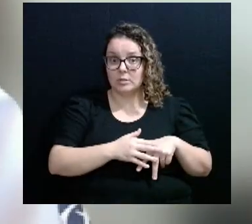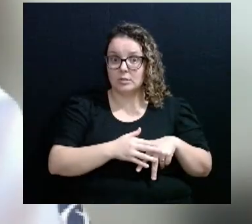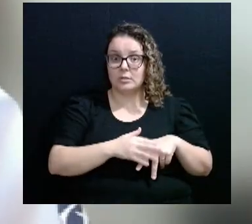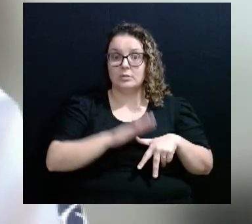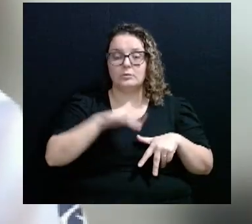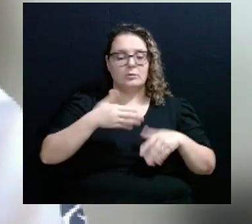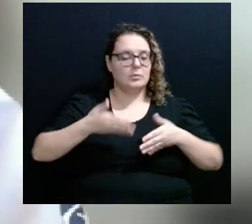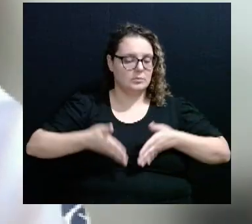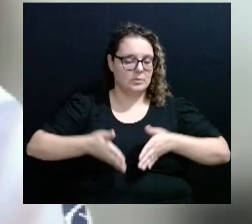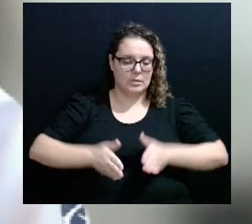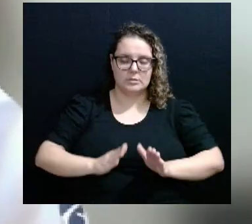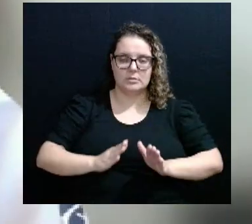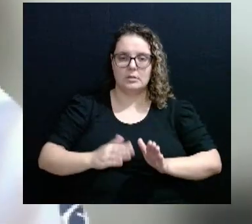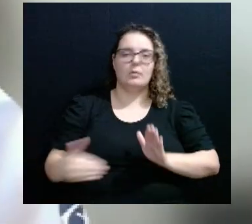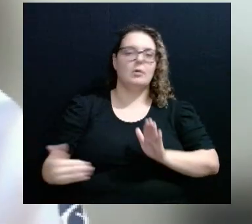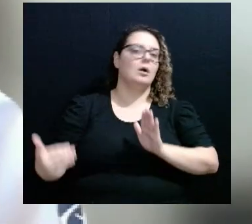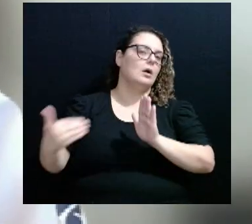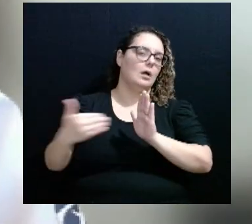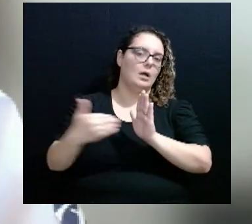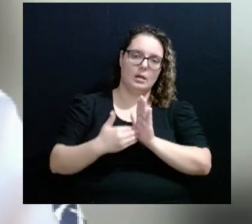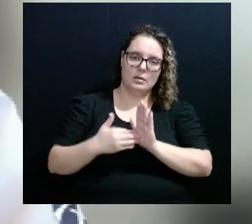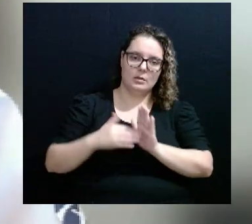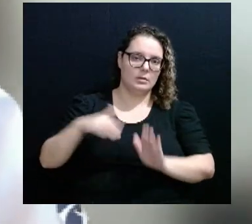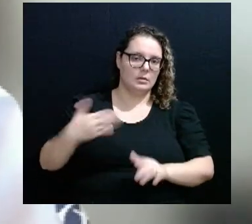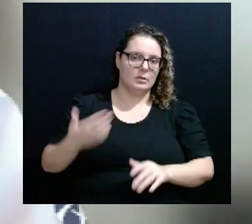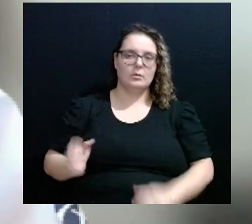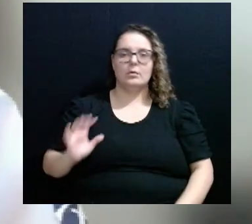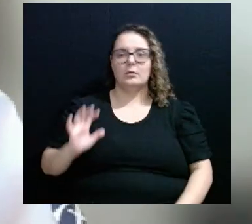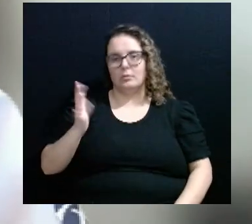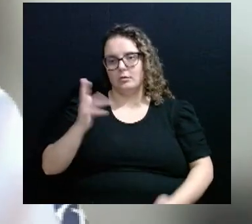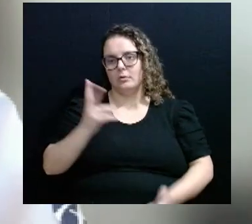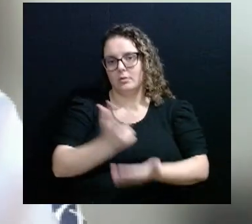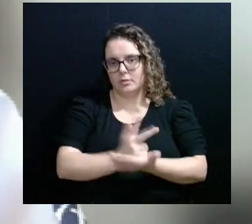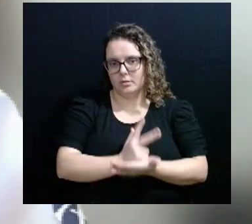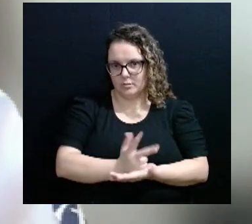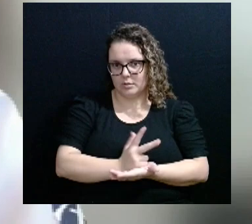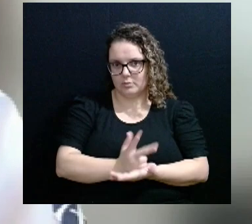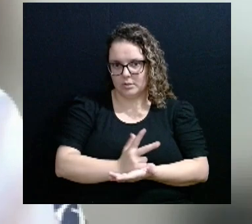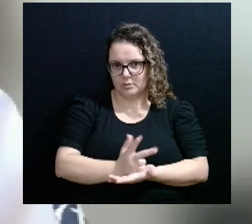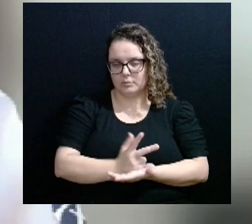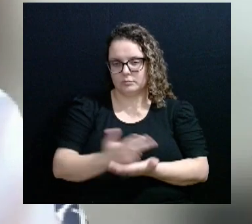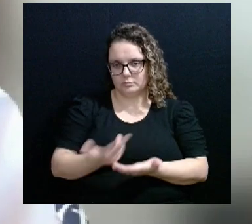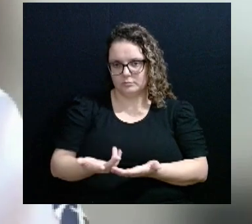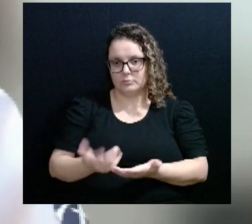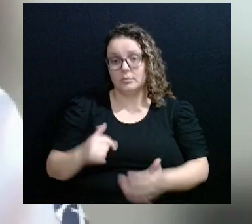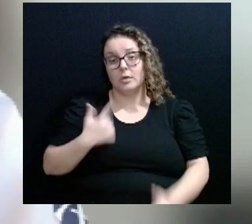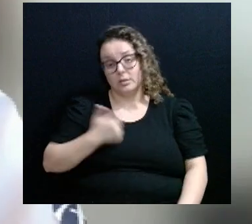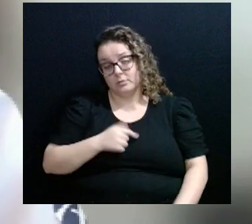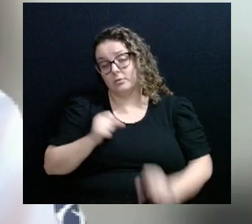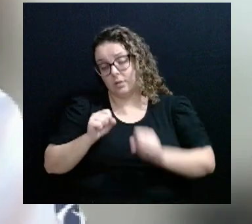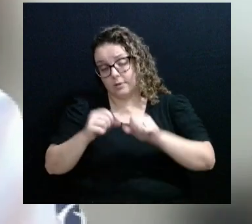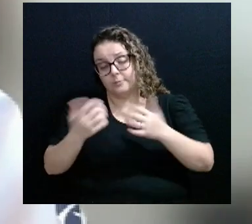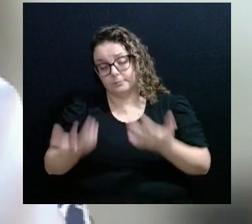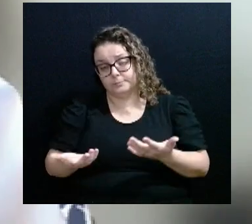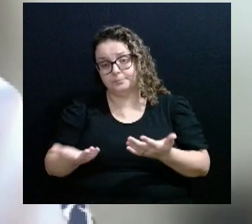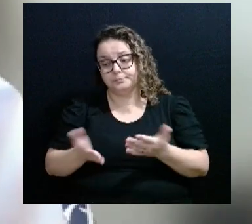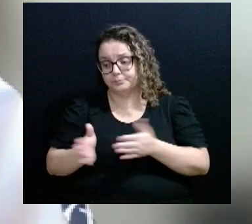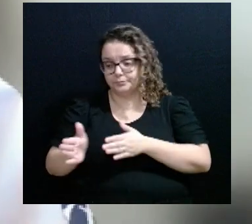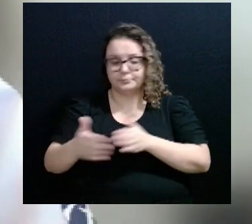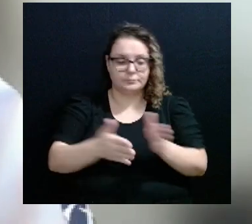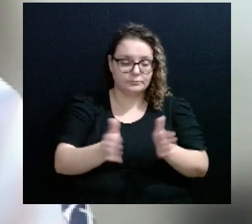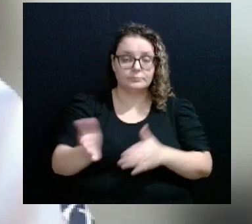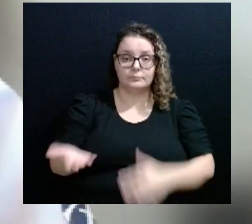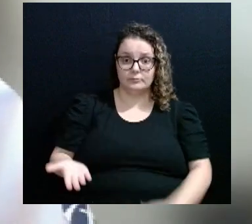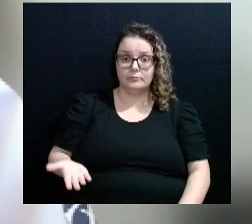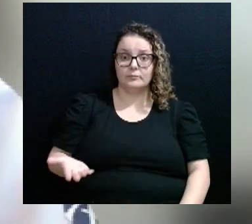paciente, desde o nascimento até quando aconteceu o evento, tá? Para que a gente